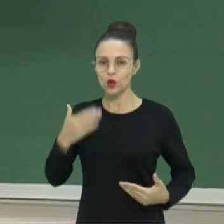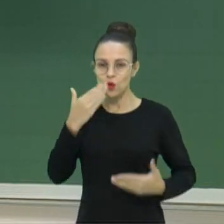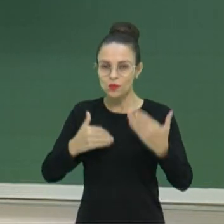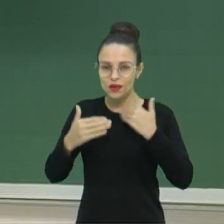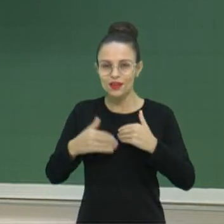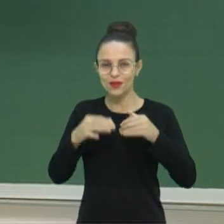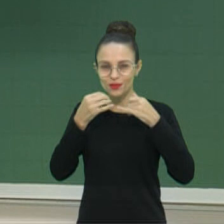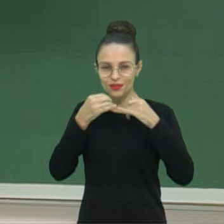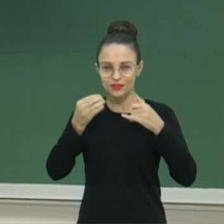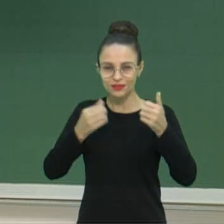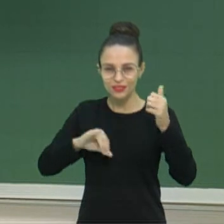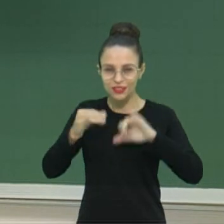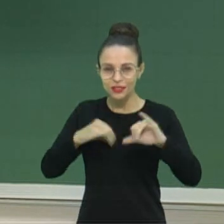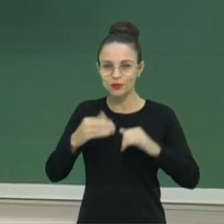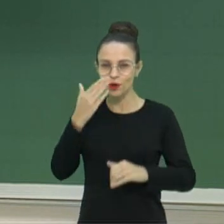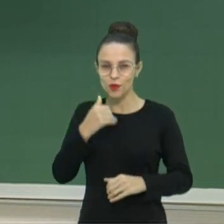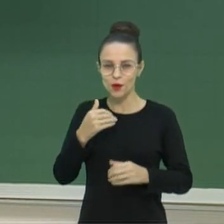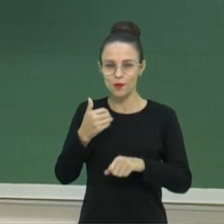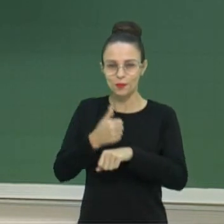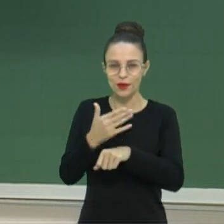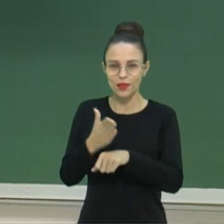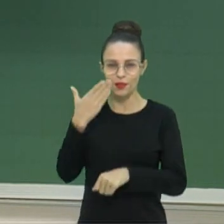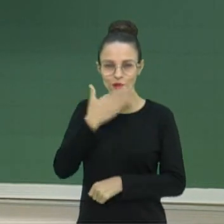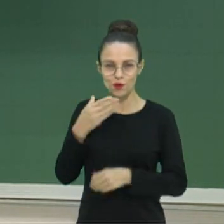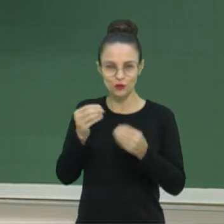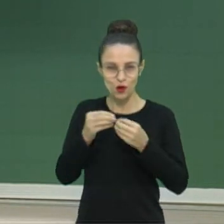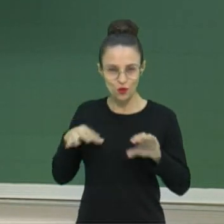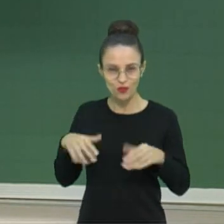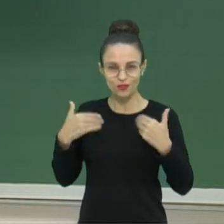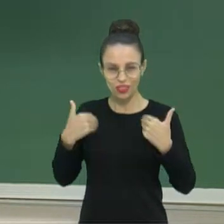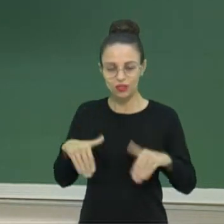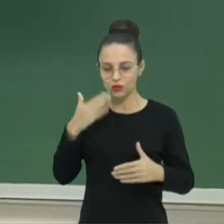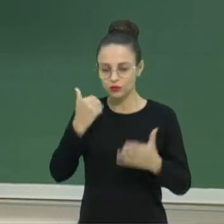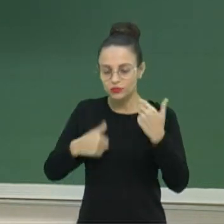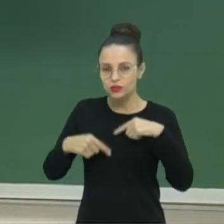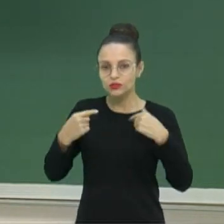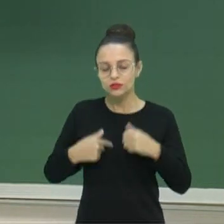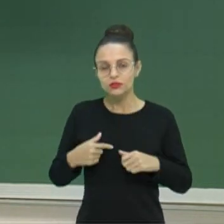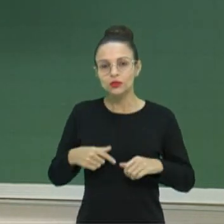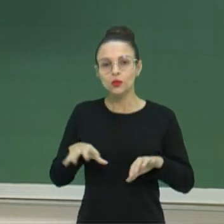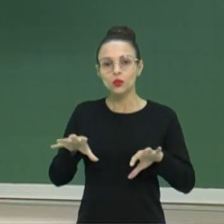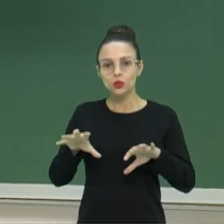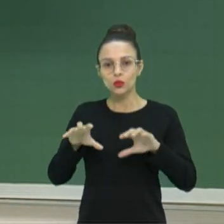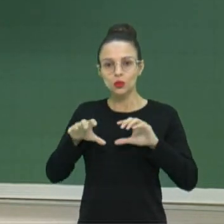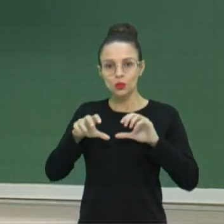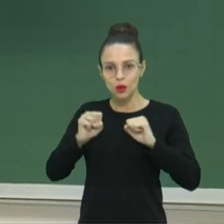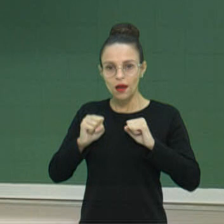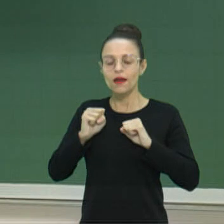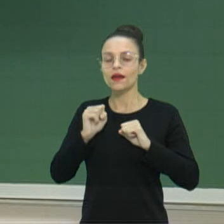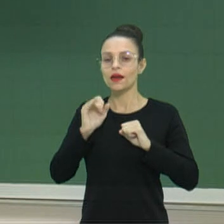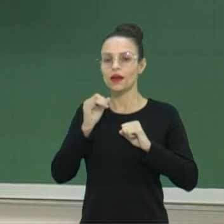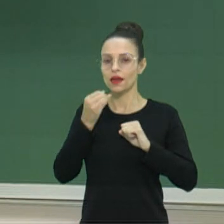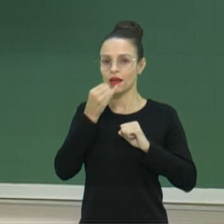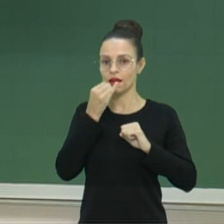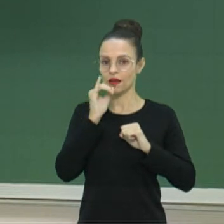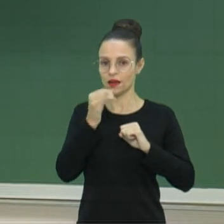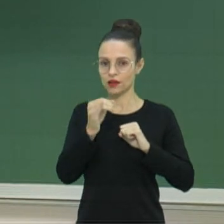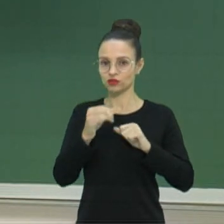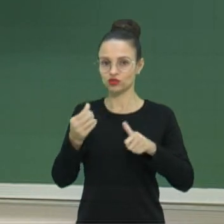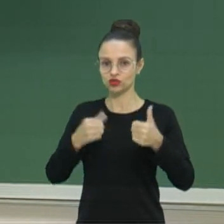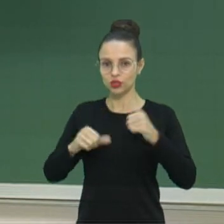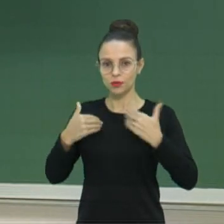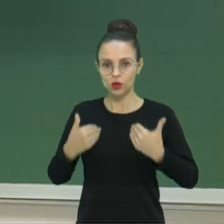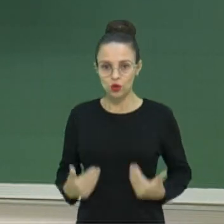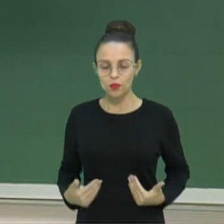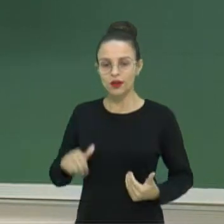comeu, né? A batata doce, o ovo, aquela coisa toda lá que a gente vê, né? Certo? Está ganhando a sua energia lá, né? A energia química do